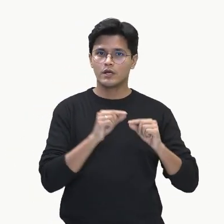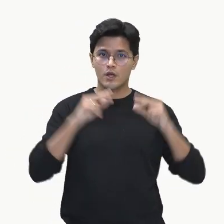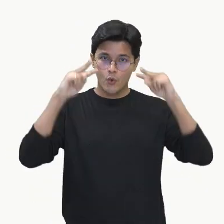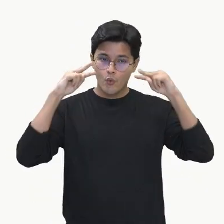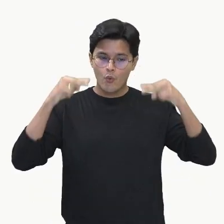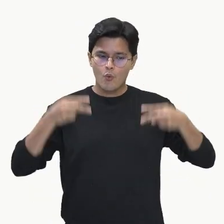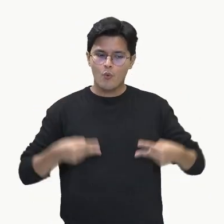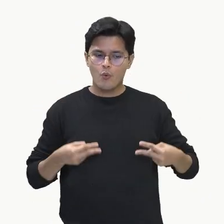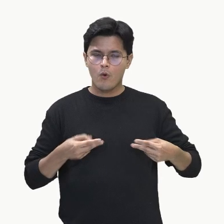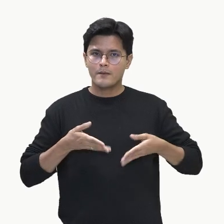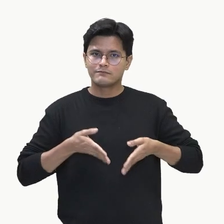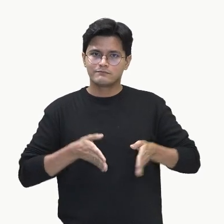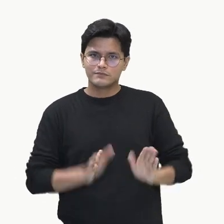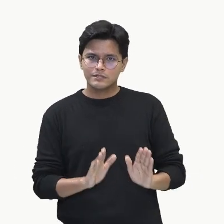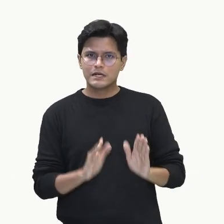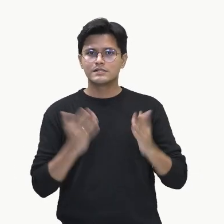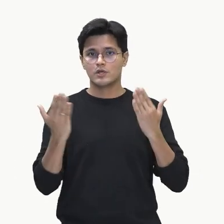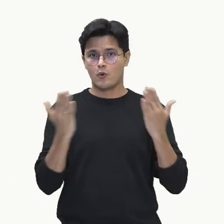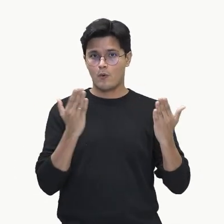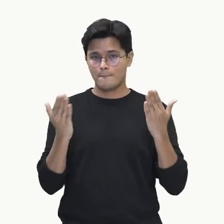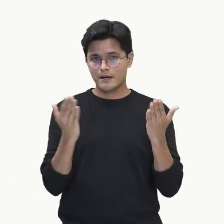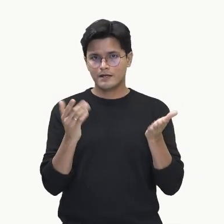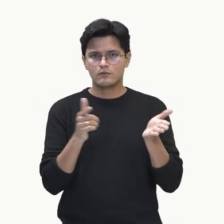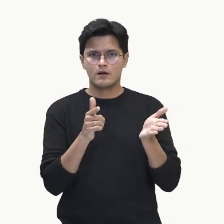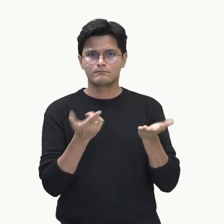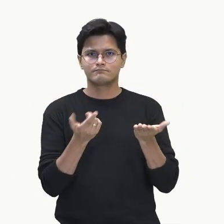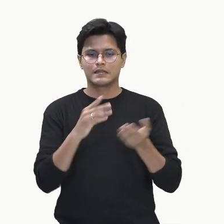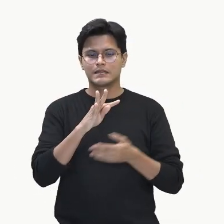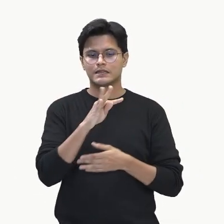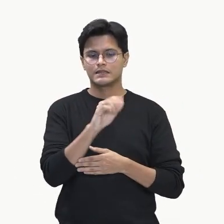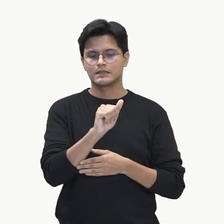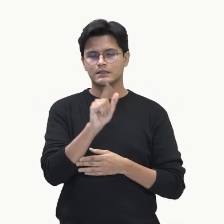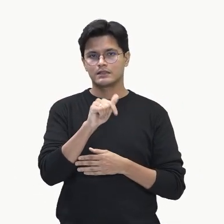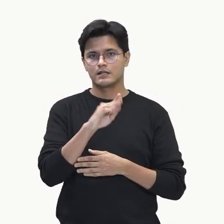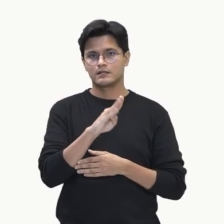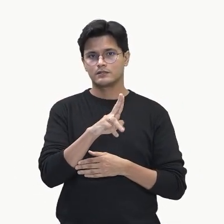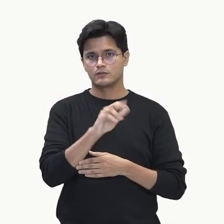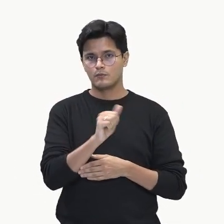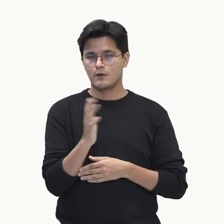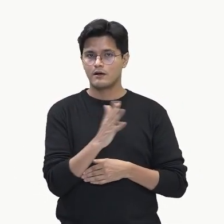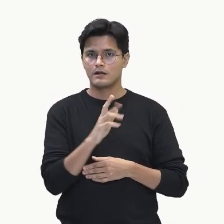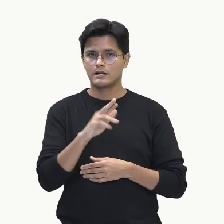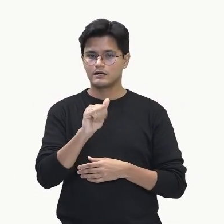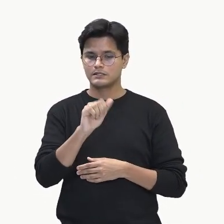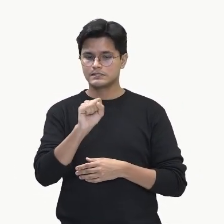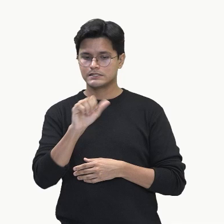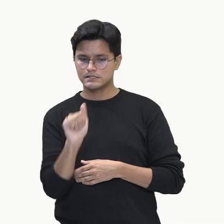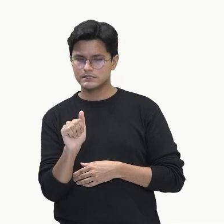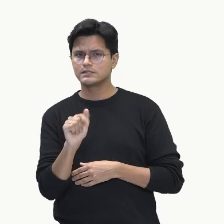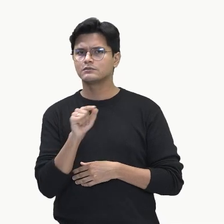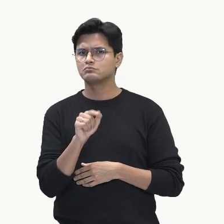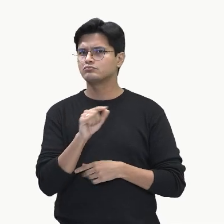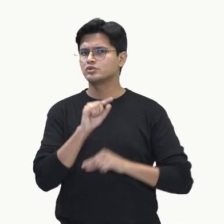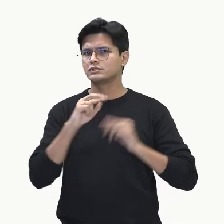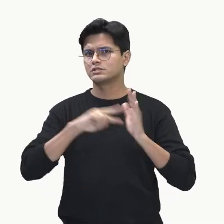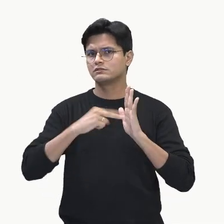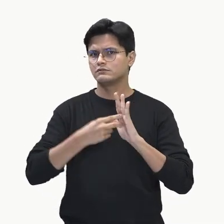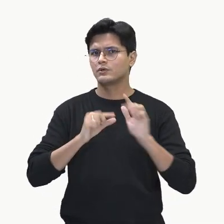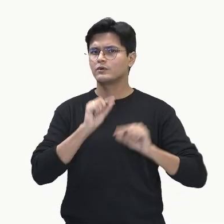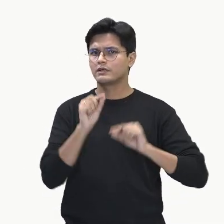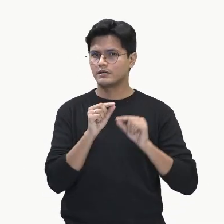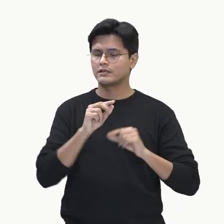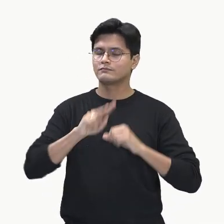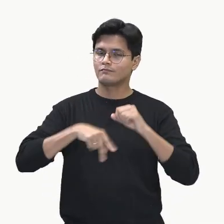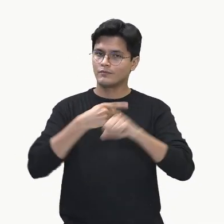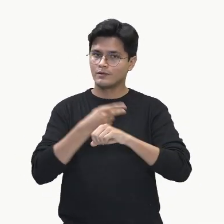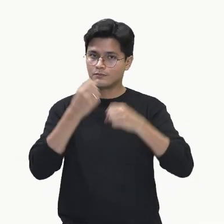uma tábua rasa. Tábua rasa, vamos já explicar um pouquinho melhor essa questão da tábua rasa aí.